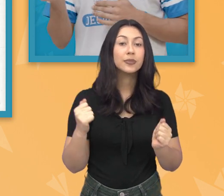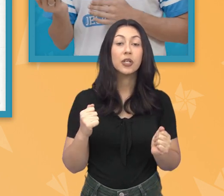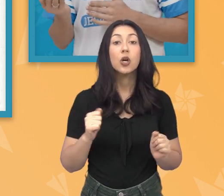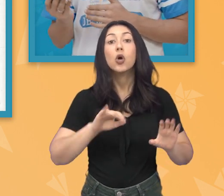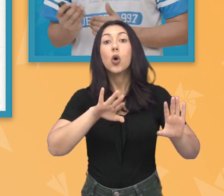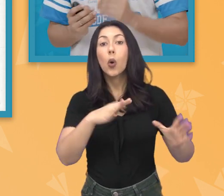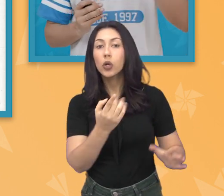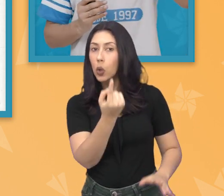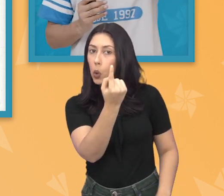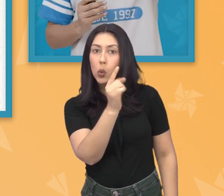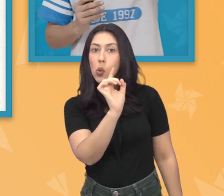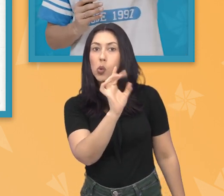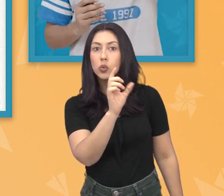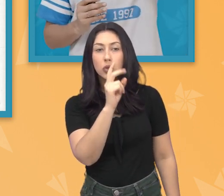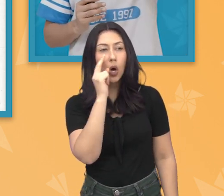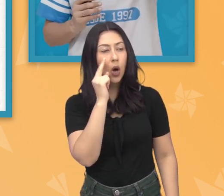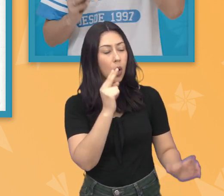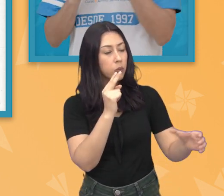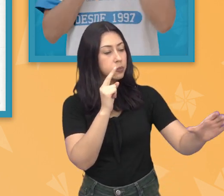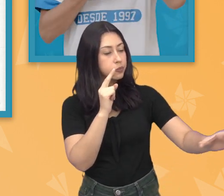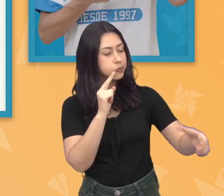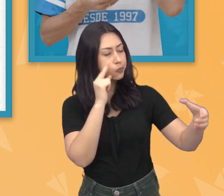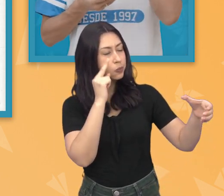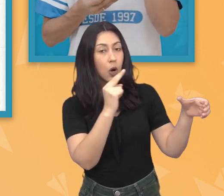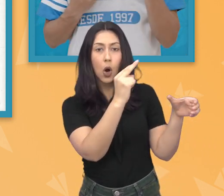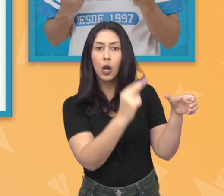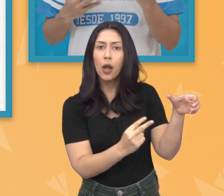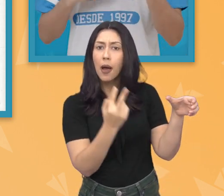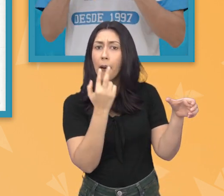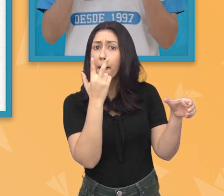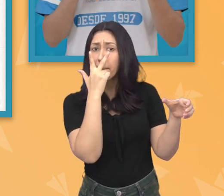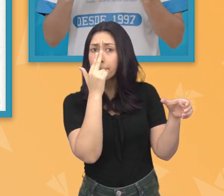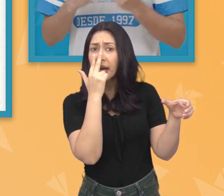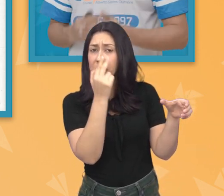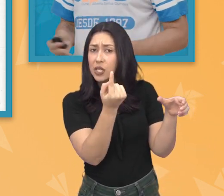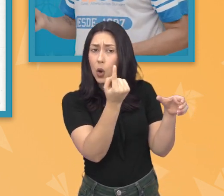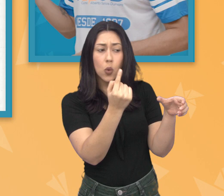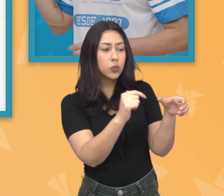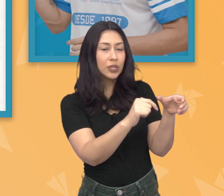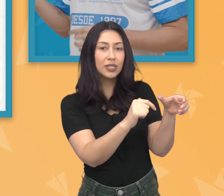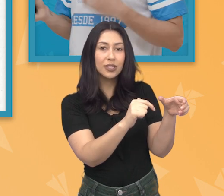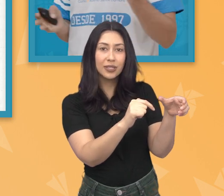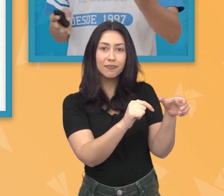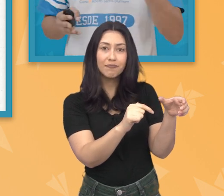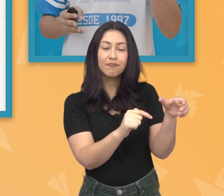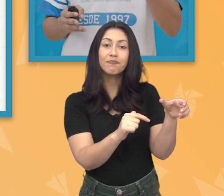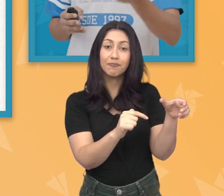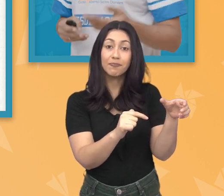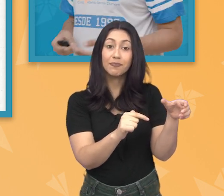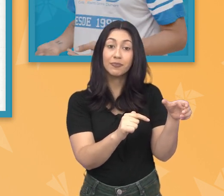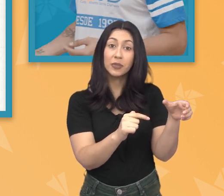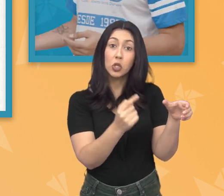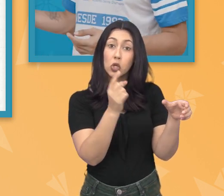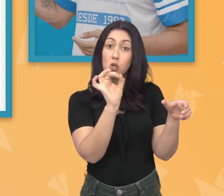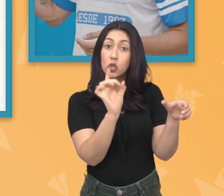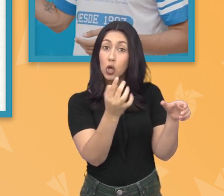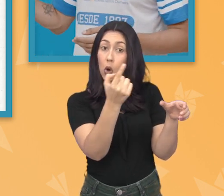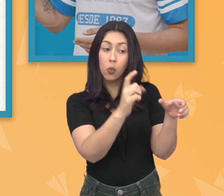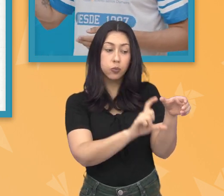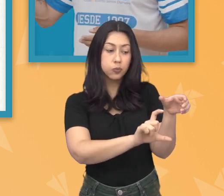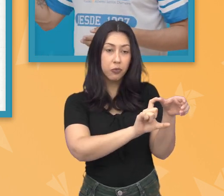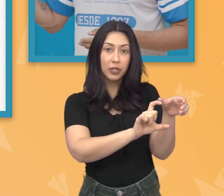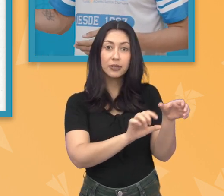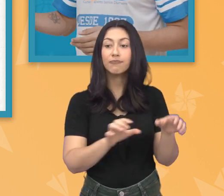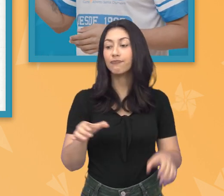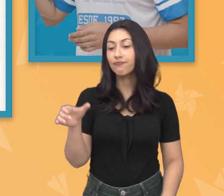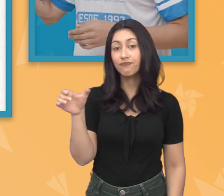tem uma única fase, a gente visualiza como se fosse tudo uma coisa só, não tem distinção visual, que também pode ser chamado de monofásico. E temos